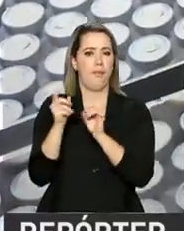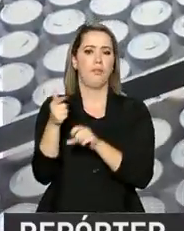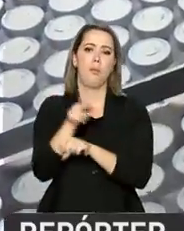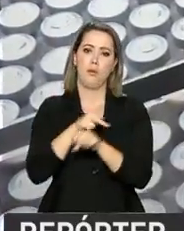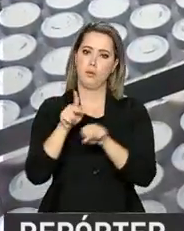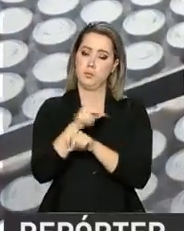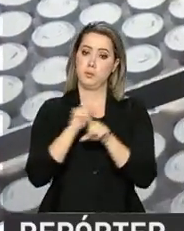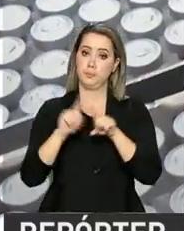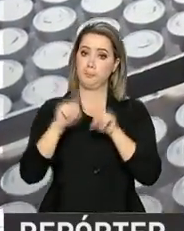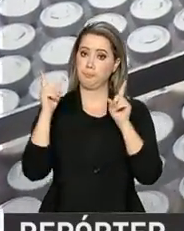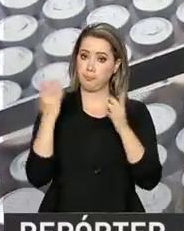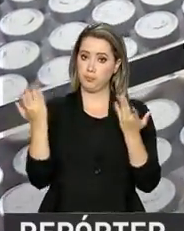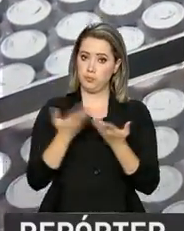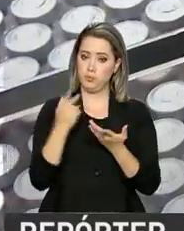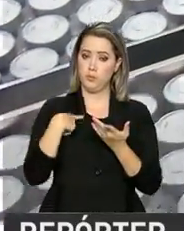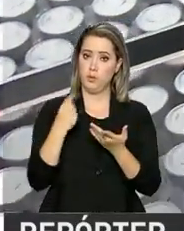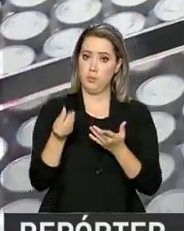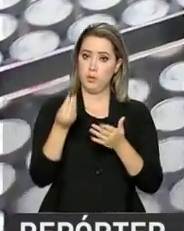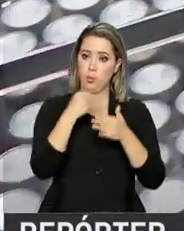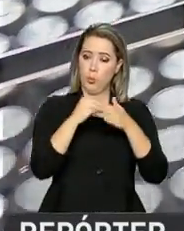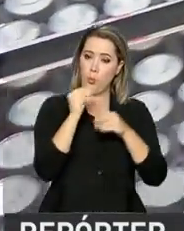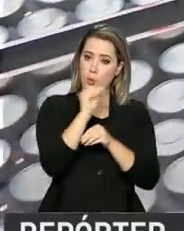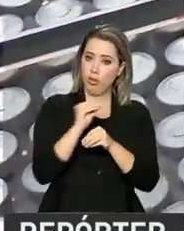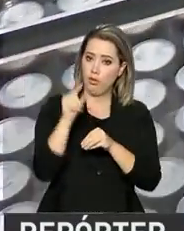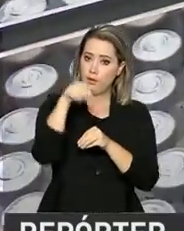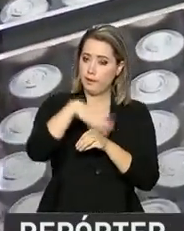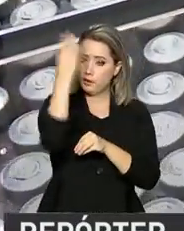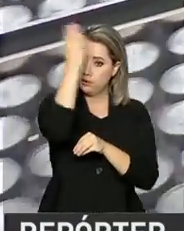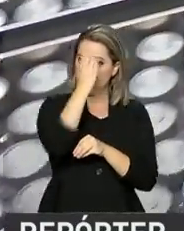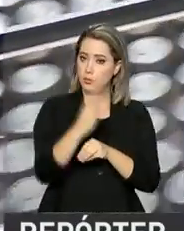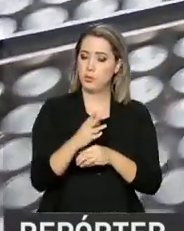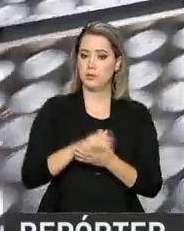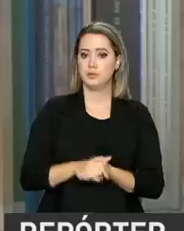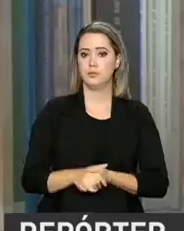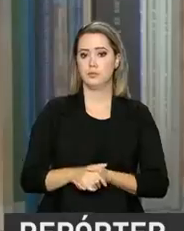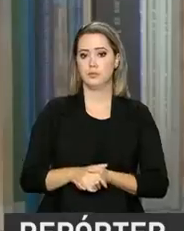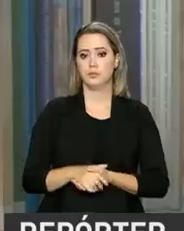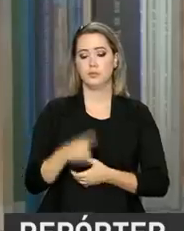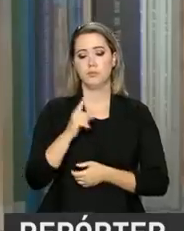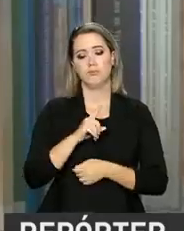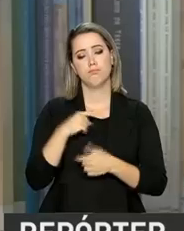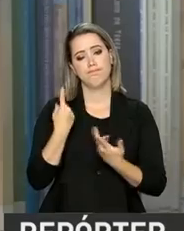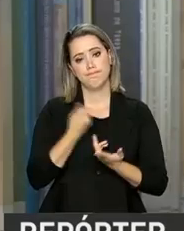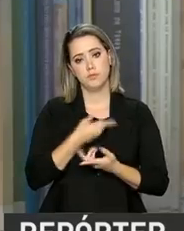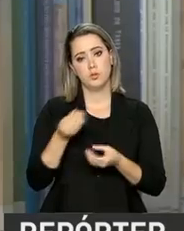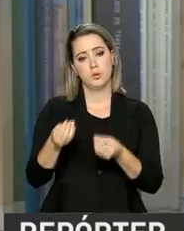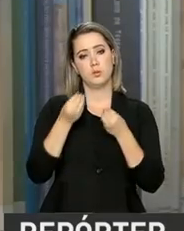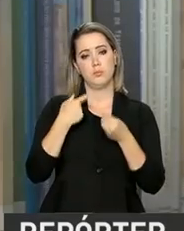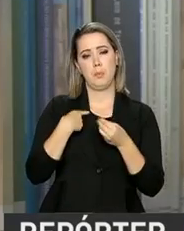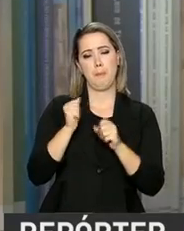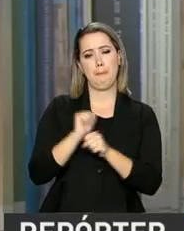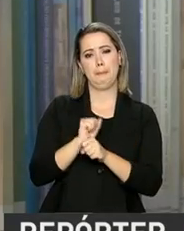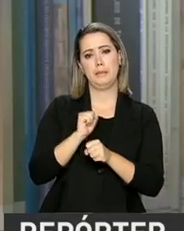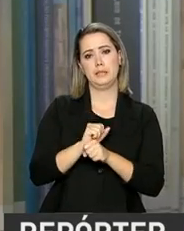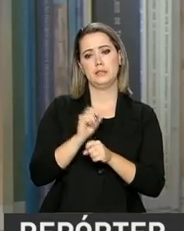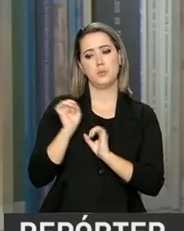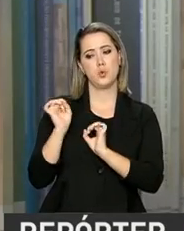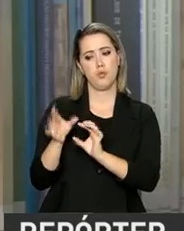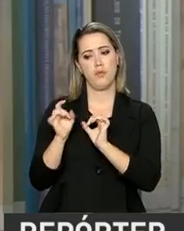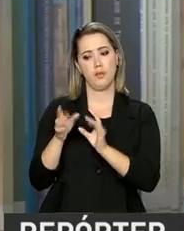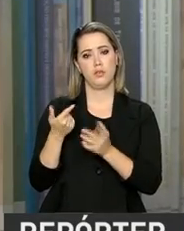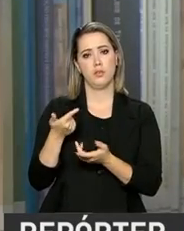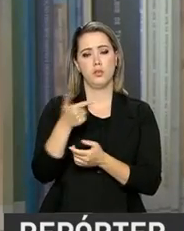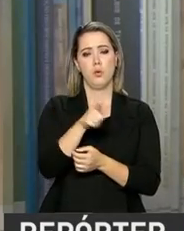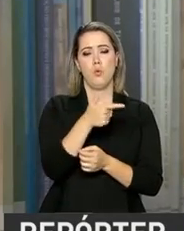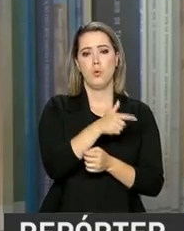interrompida para atender a demanda interna no momento que ele para de exportar obviamente isso traz um impacto em todo em todos os